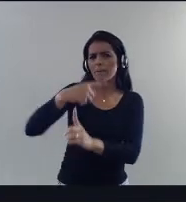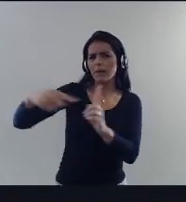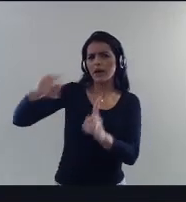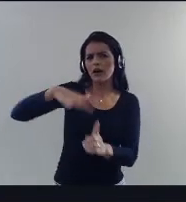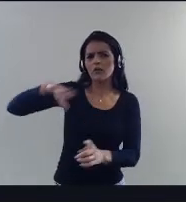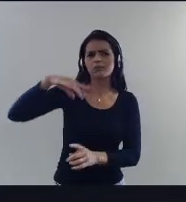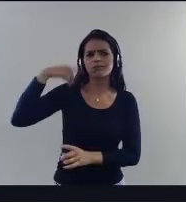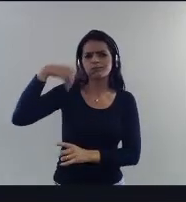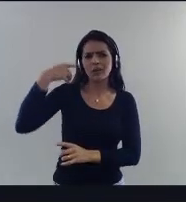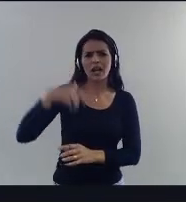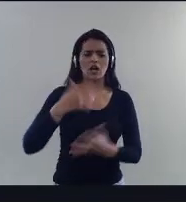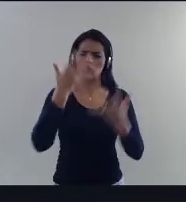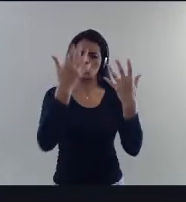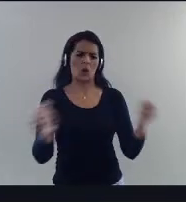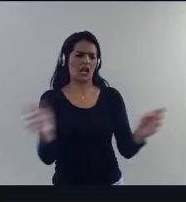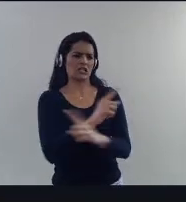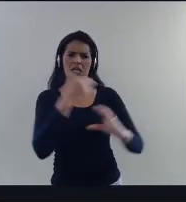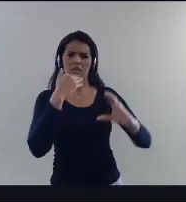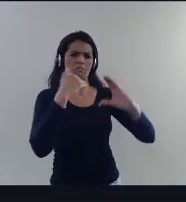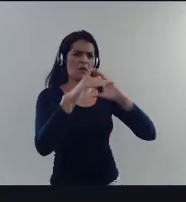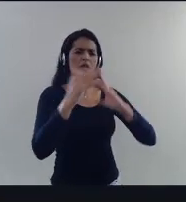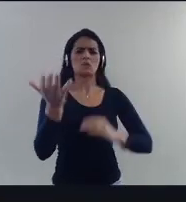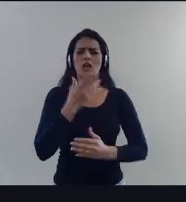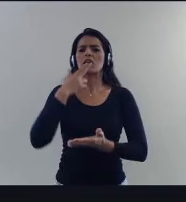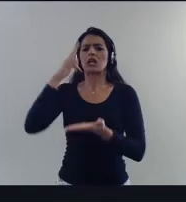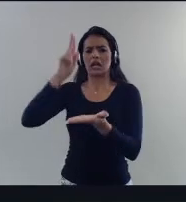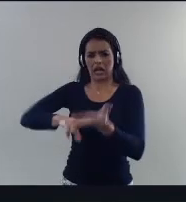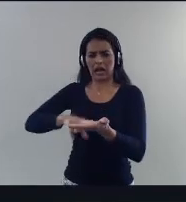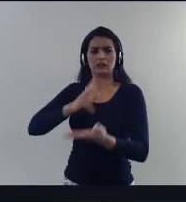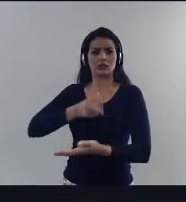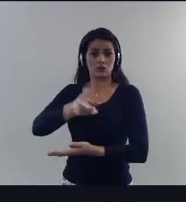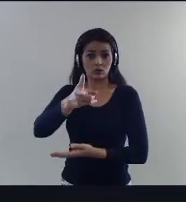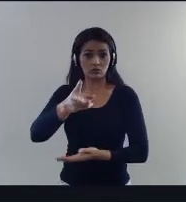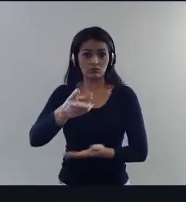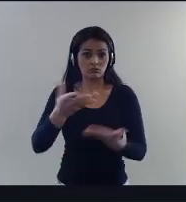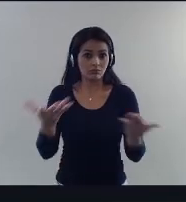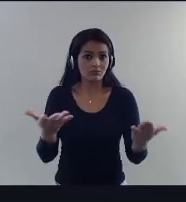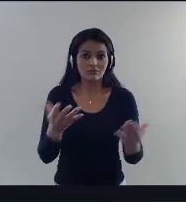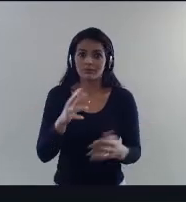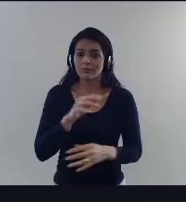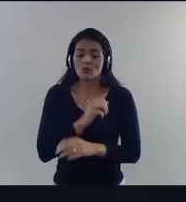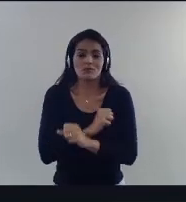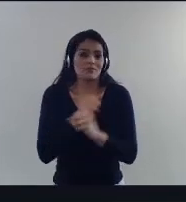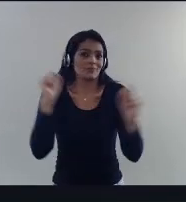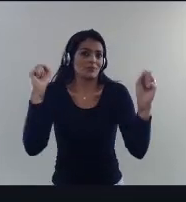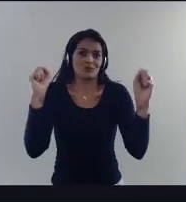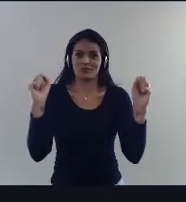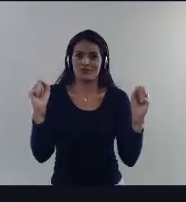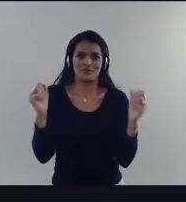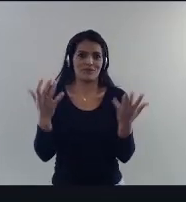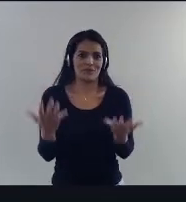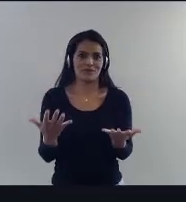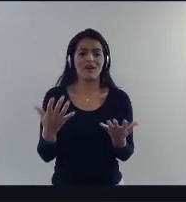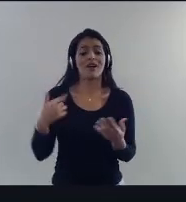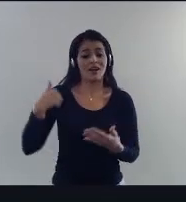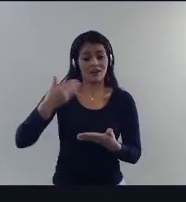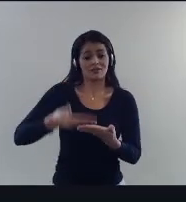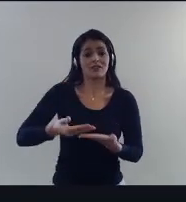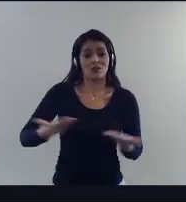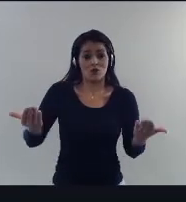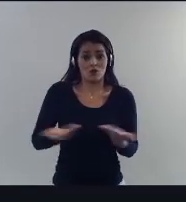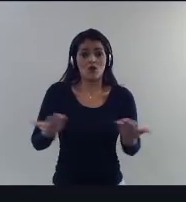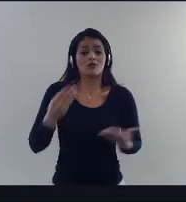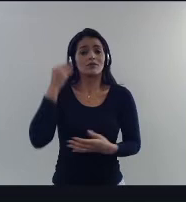uso de e-mail queria continuar com as cartas, a gente não teria a profissão que a gente tem hoje. É a mesma coisa que a gente